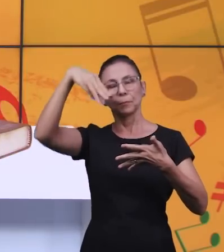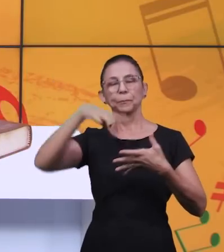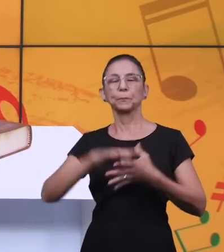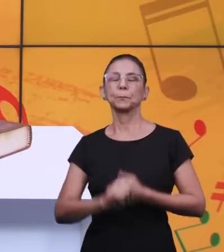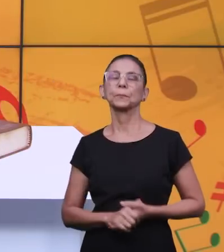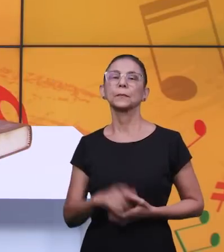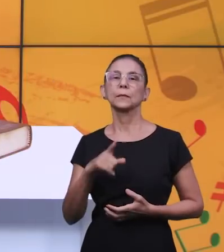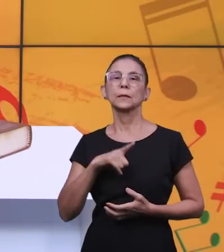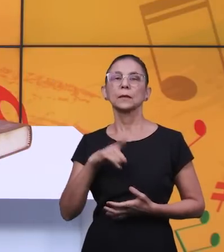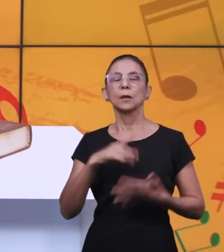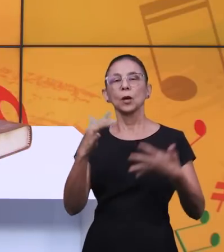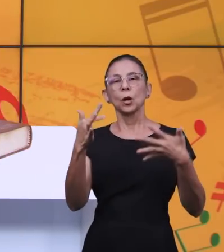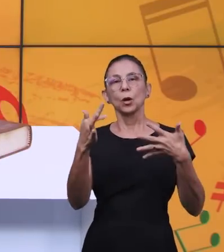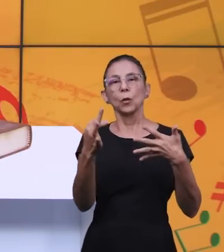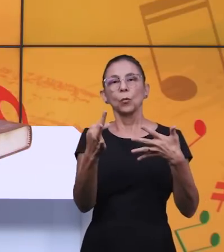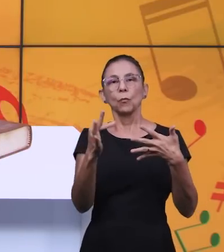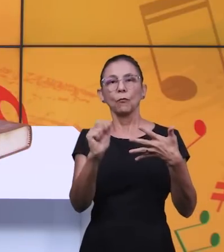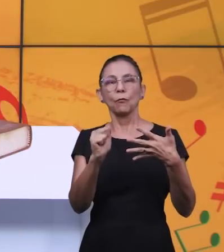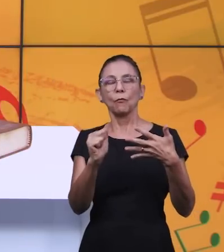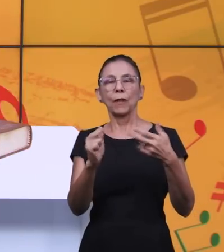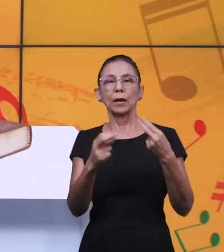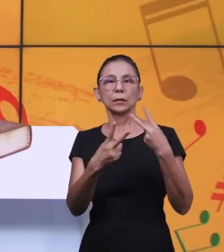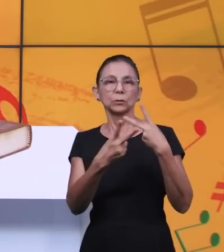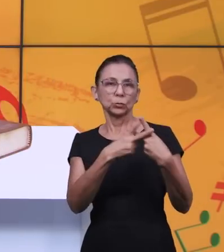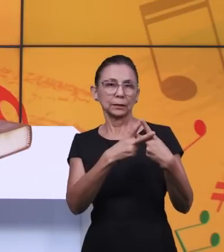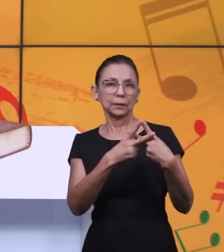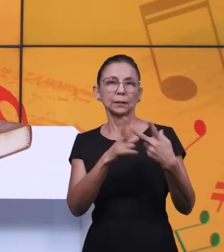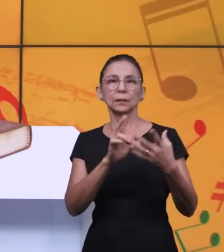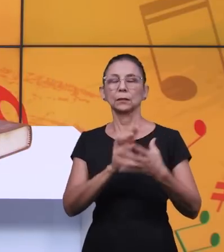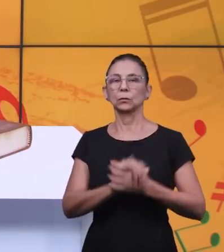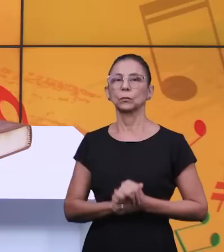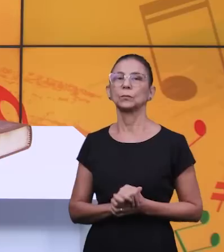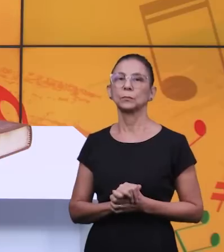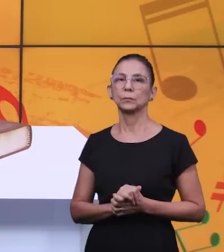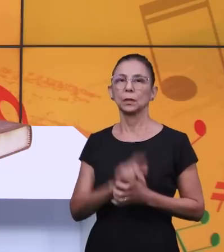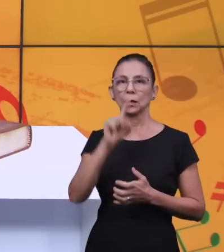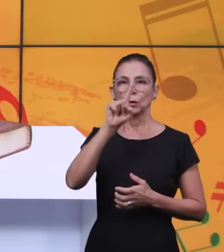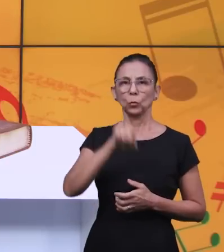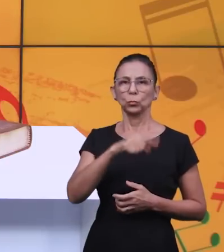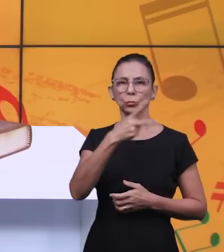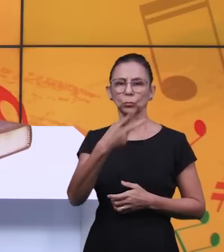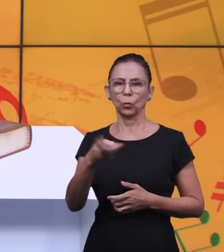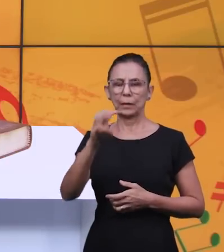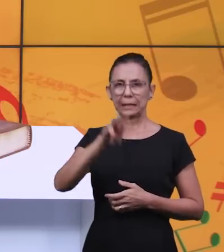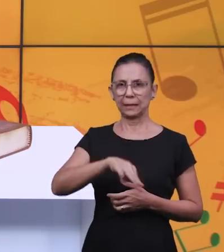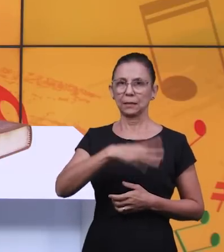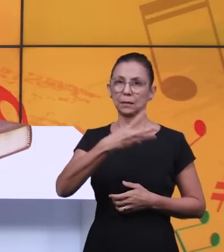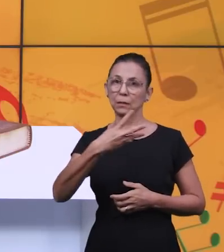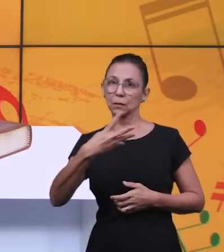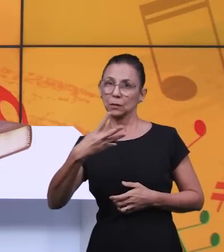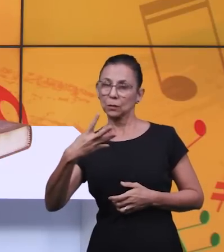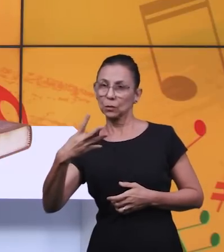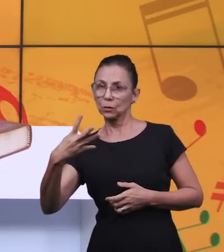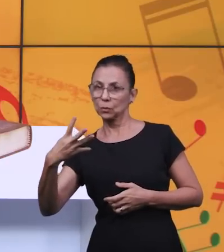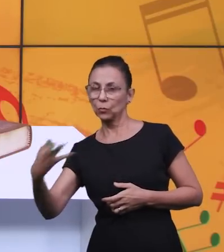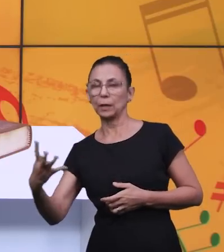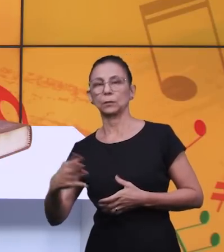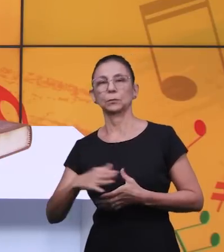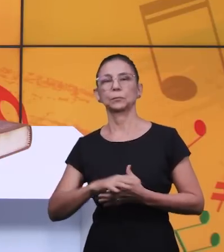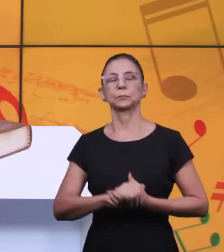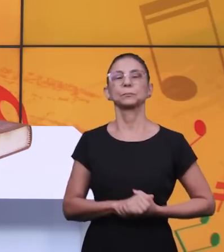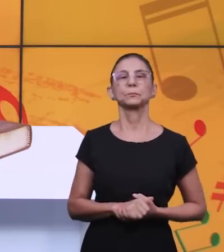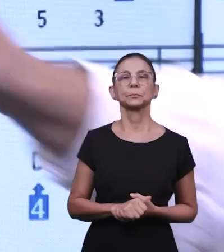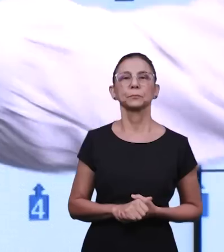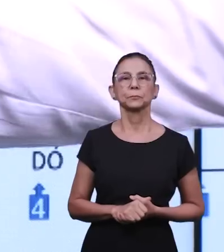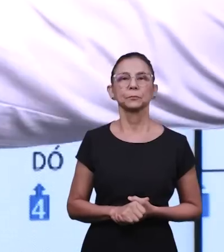o Fá sustenido, o compasso quaternário, 4 tempos para cada